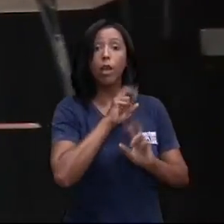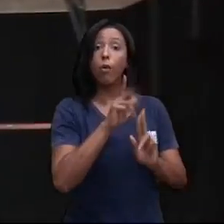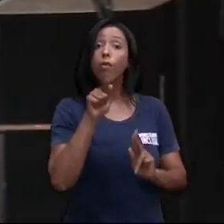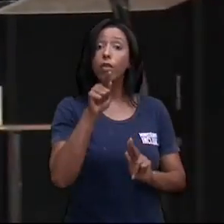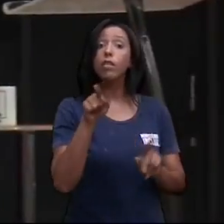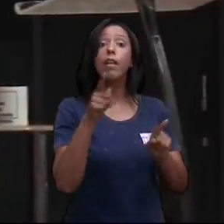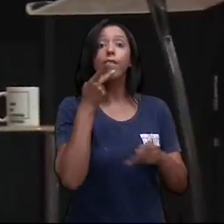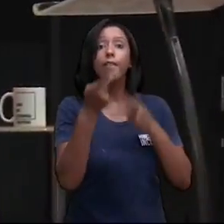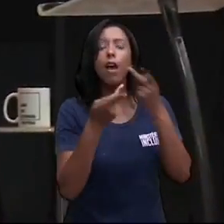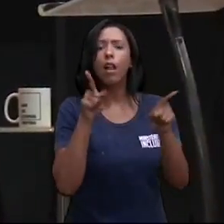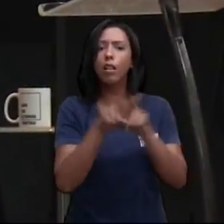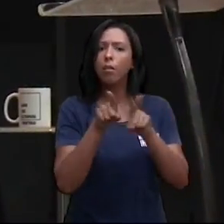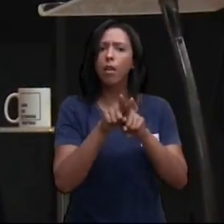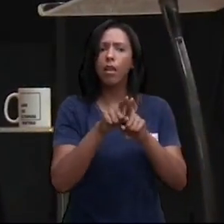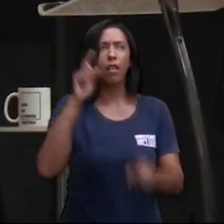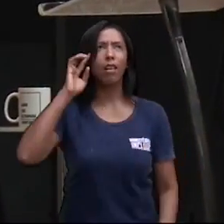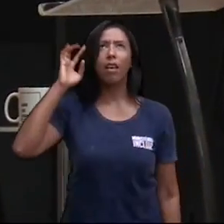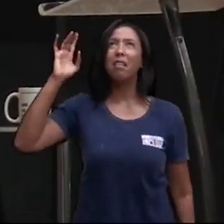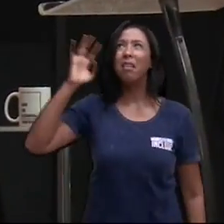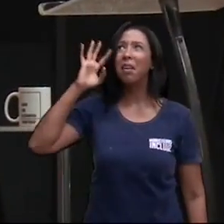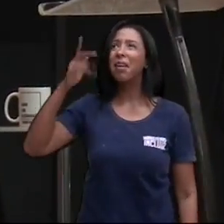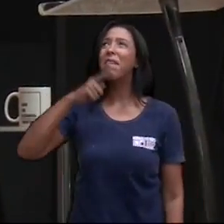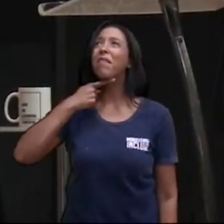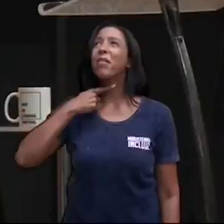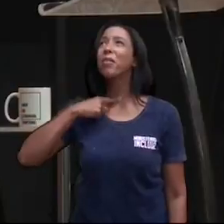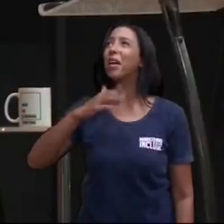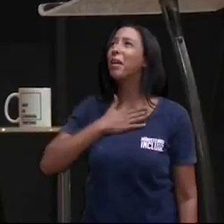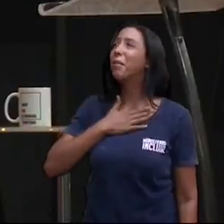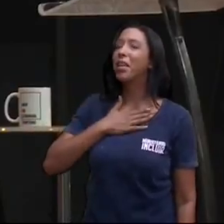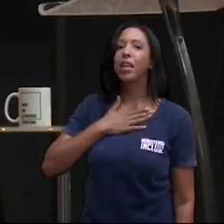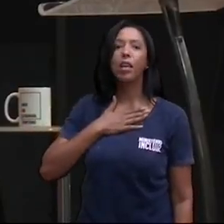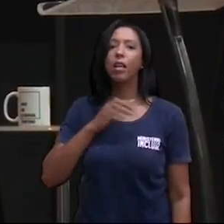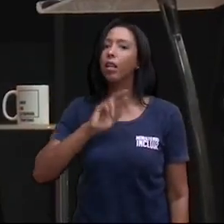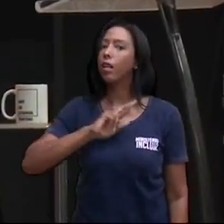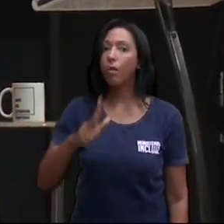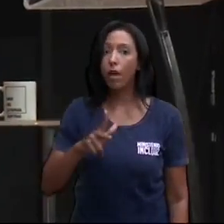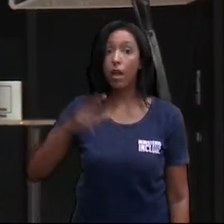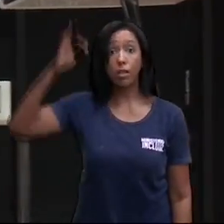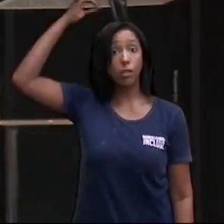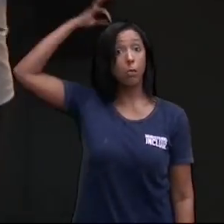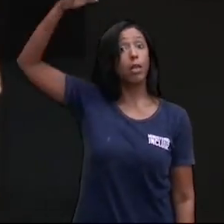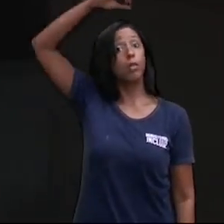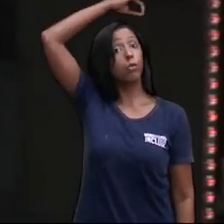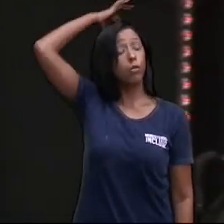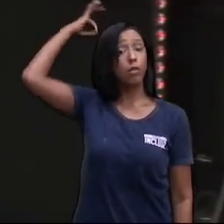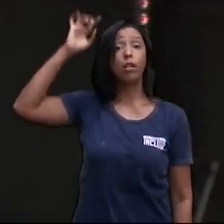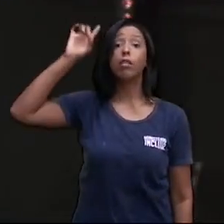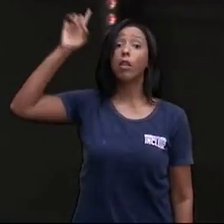não é fruto da sua imaginação e da sua vontade não é uma manifestação do Espírito Santo de Deus